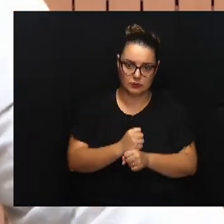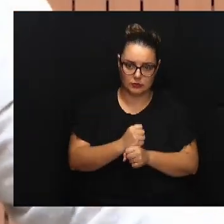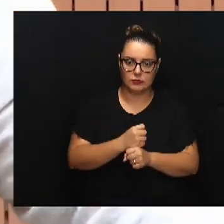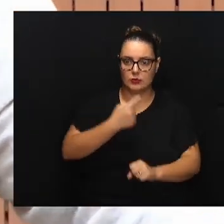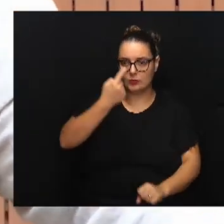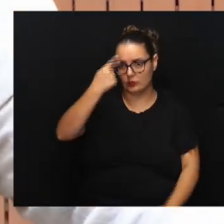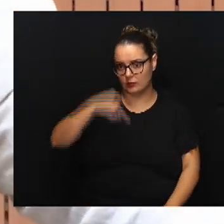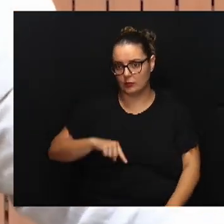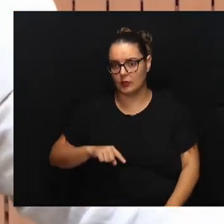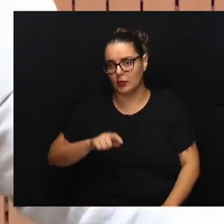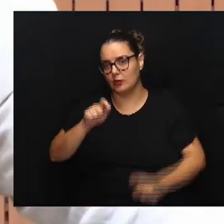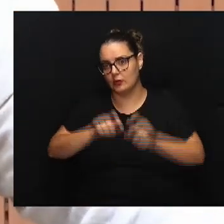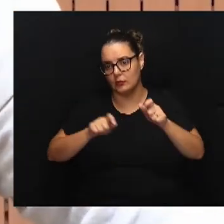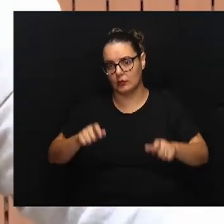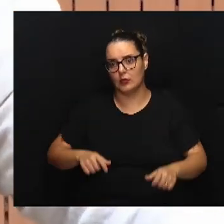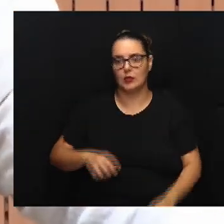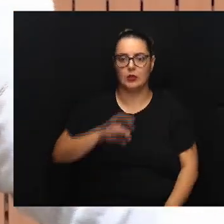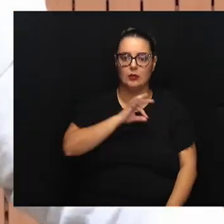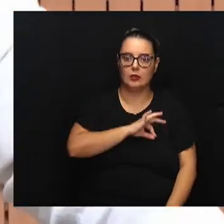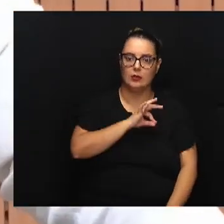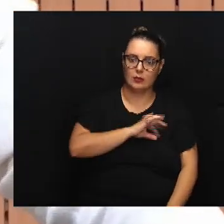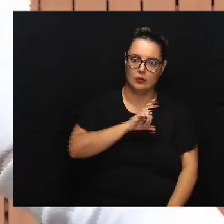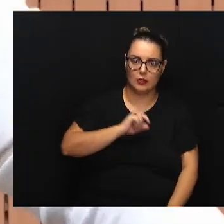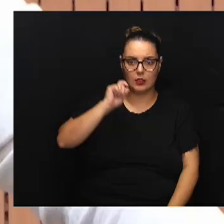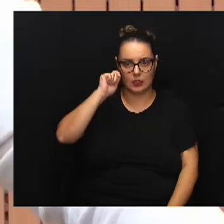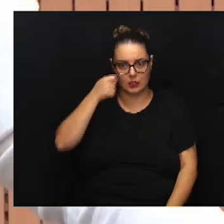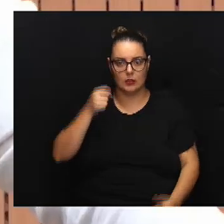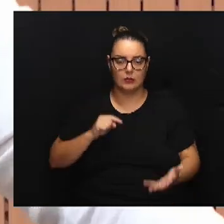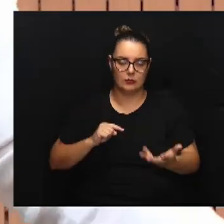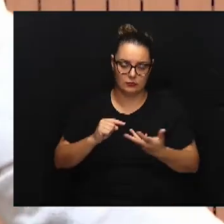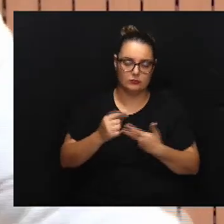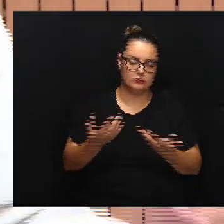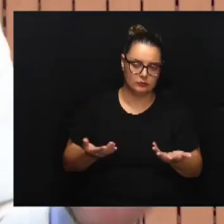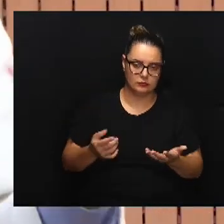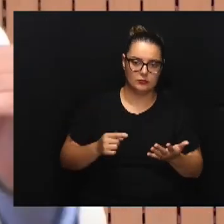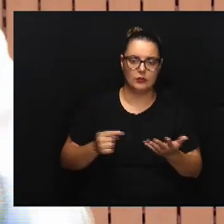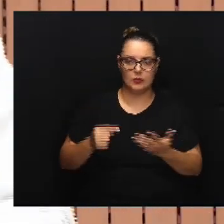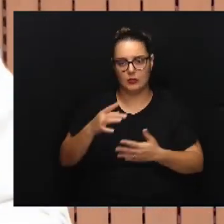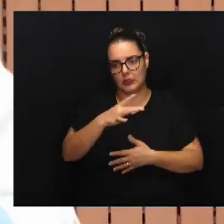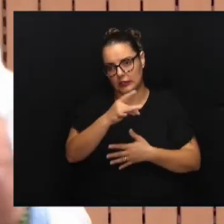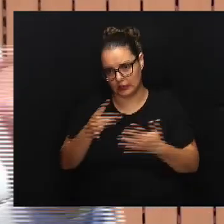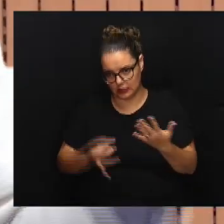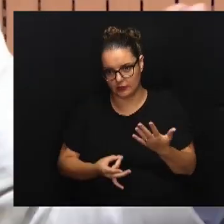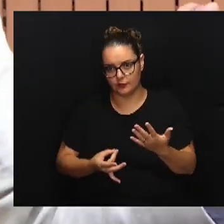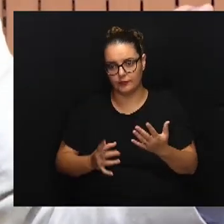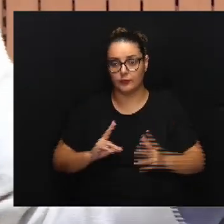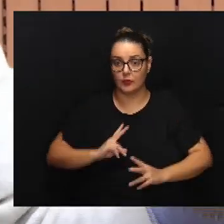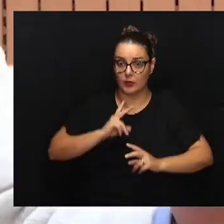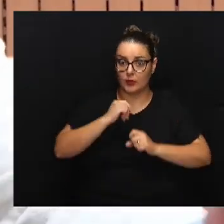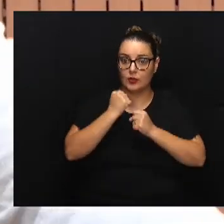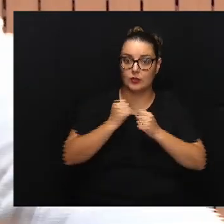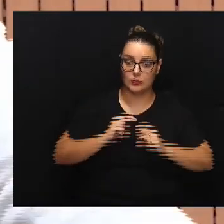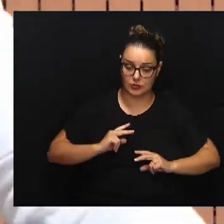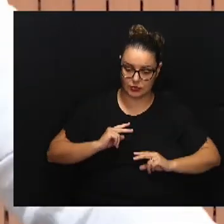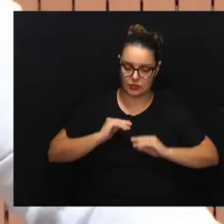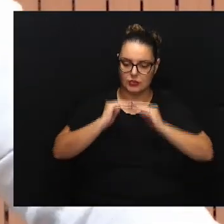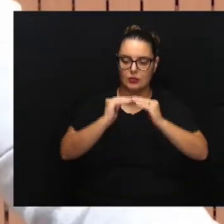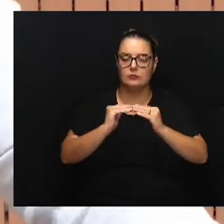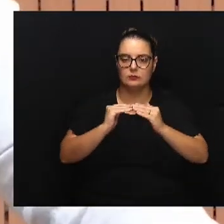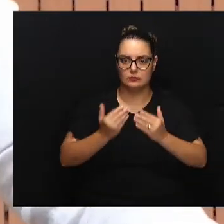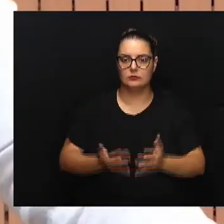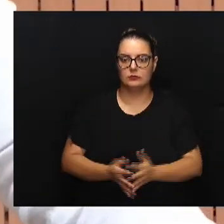perfil de pessoa com baixa renda, negro, etc. Né. Então, é um esforço de alinharmos, né,